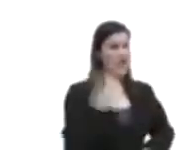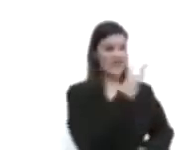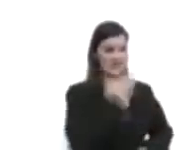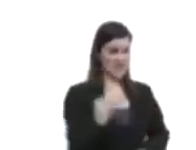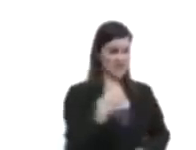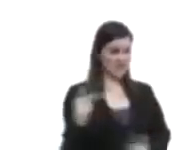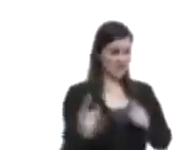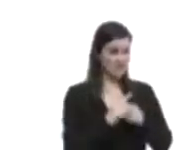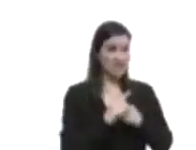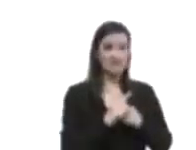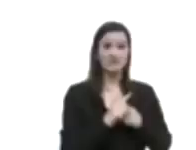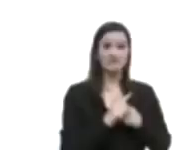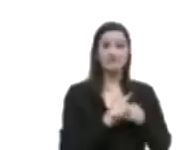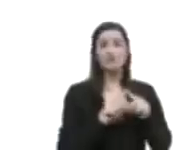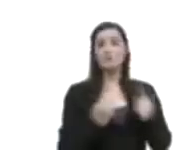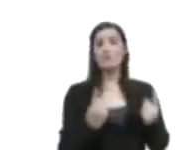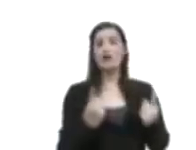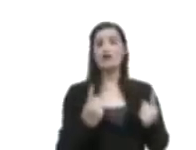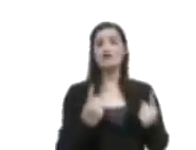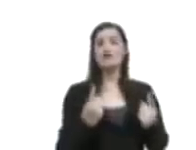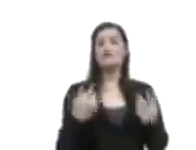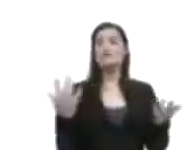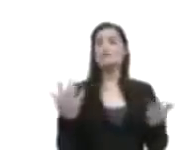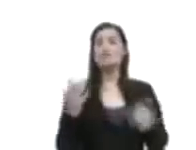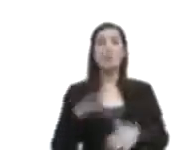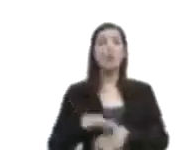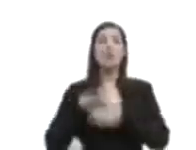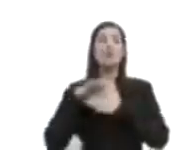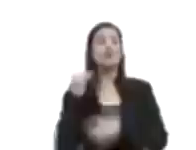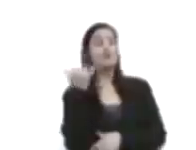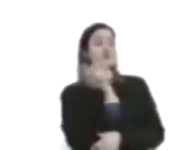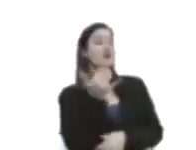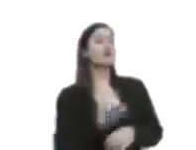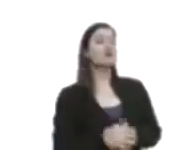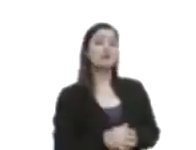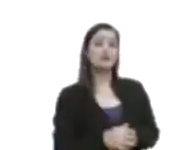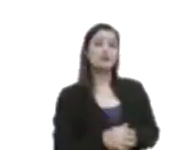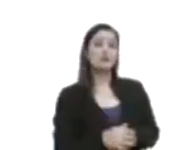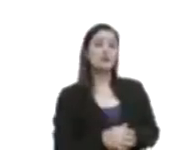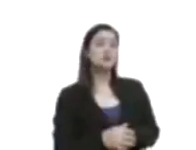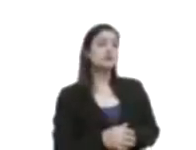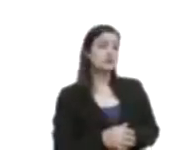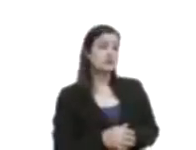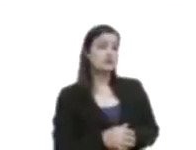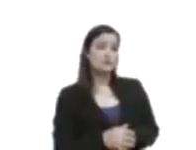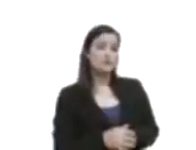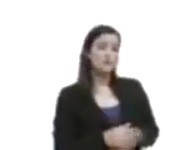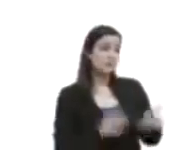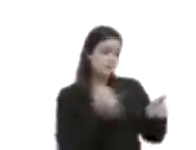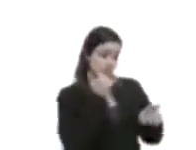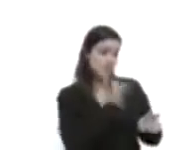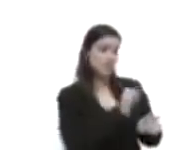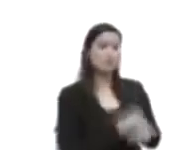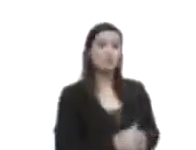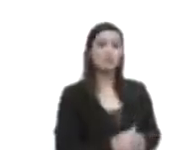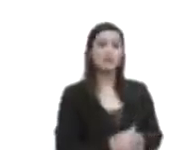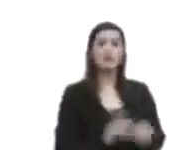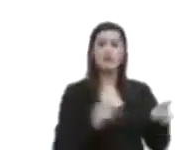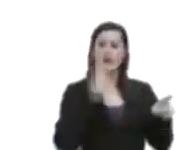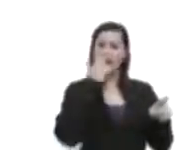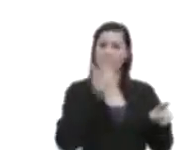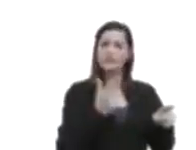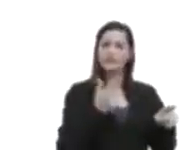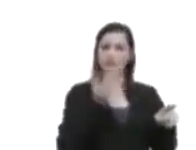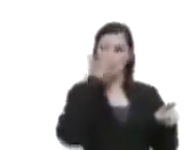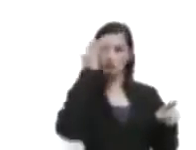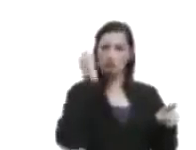Imerecidamente. Você acha que esse homem, depois disso, vai andar com o nariz empinado? Ele vai ser humilde, porque ele sabe